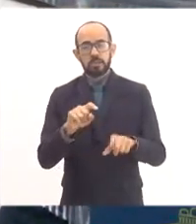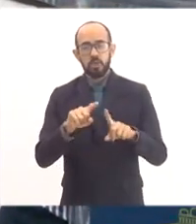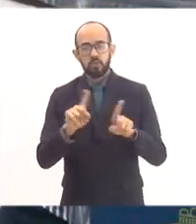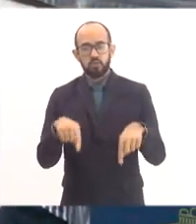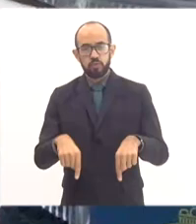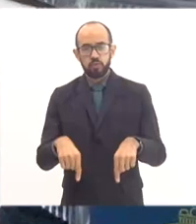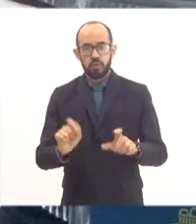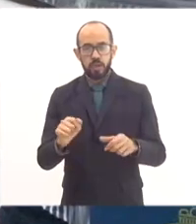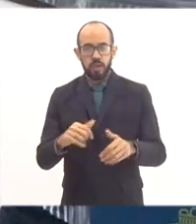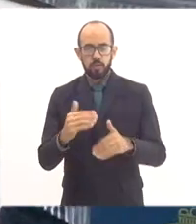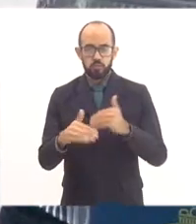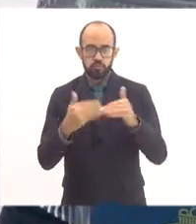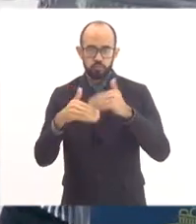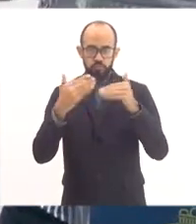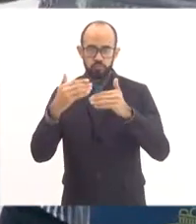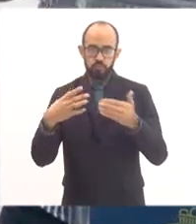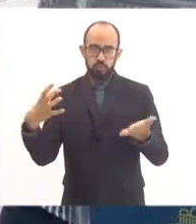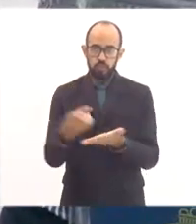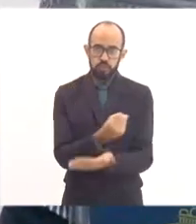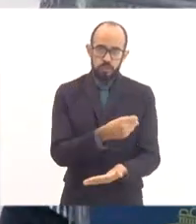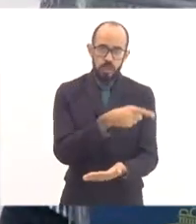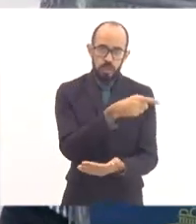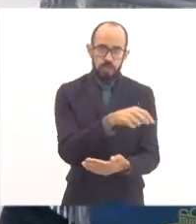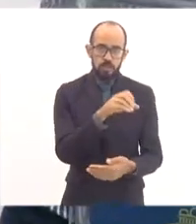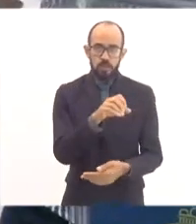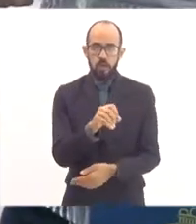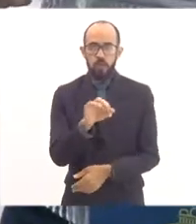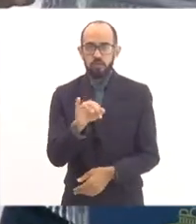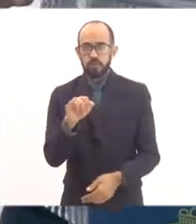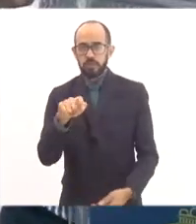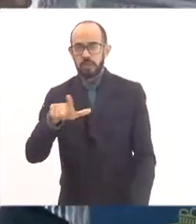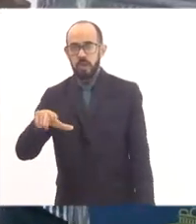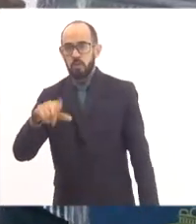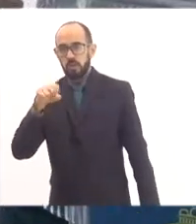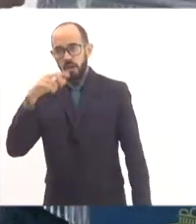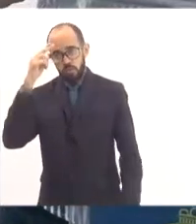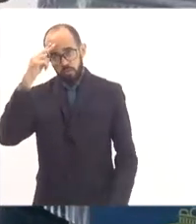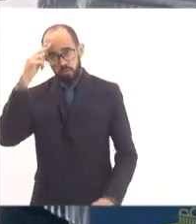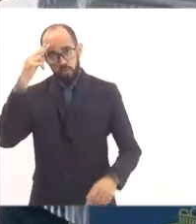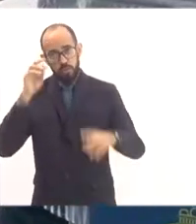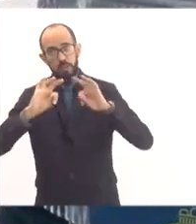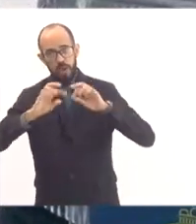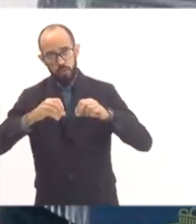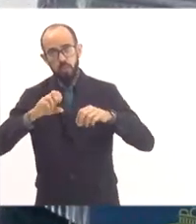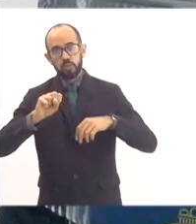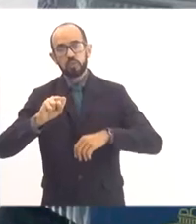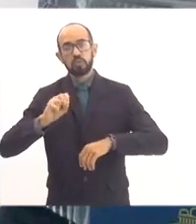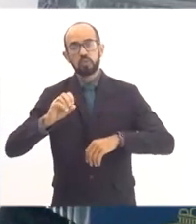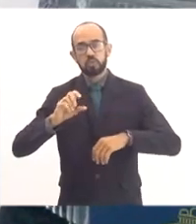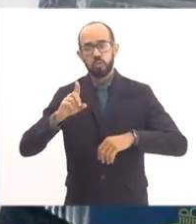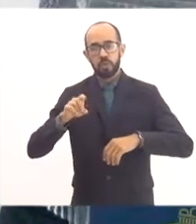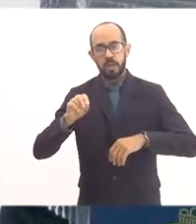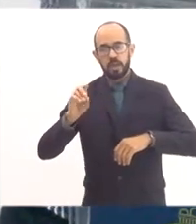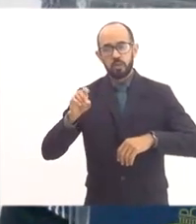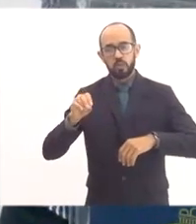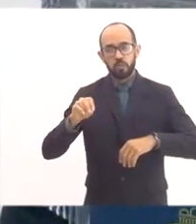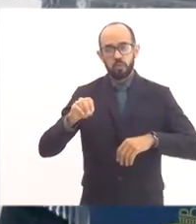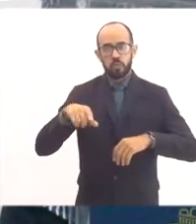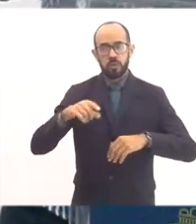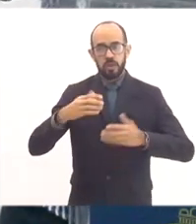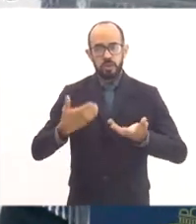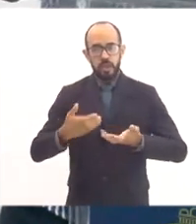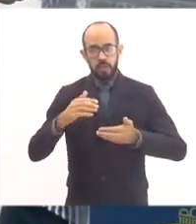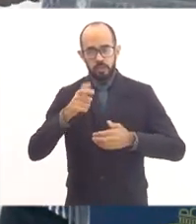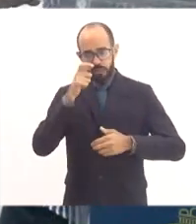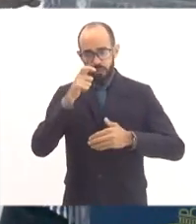para poder galgar o oficialato, que é um sonho para todo soldado. Quem entra como soldado, ele quer realmente progredir